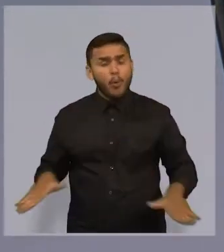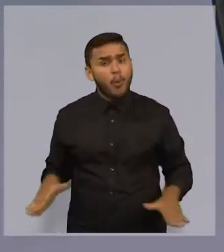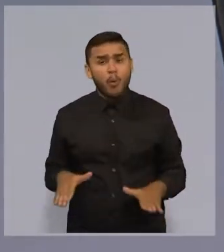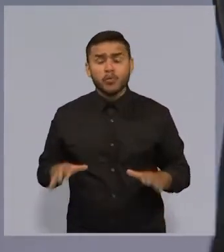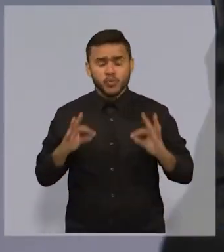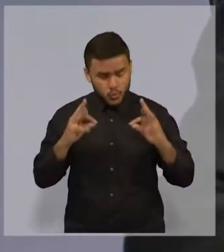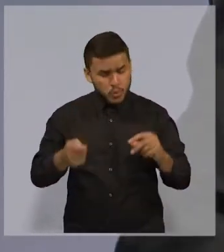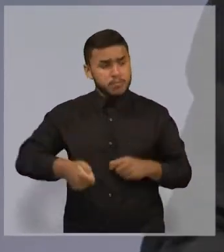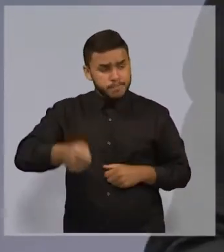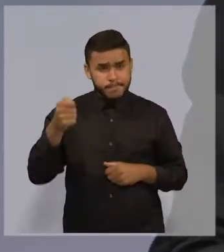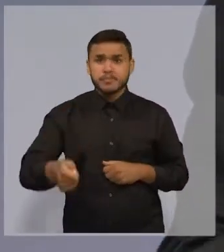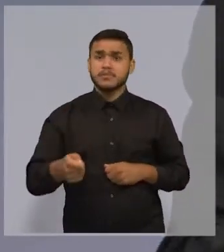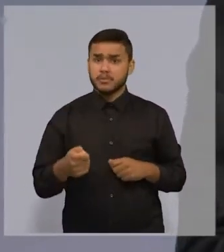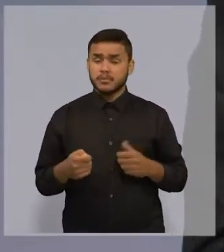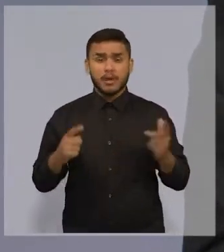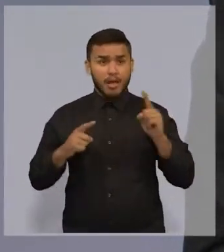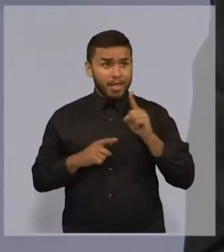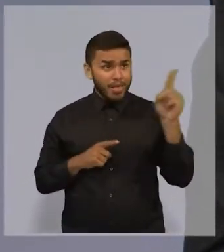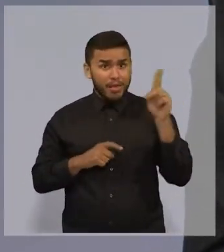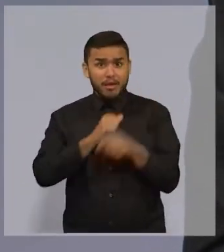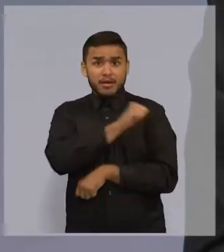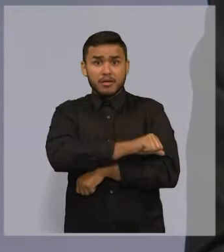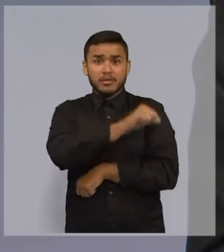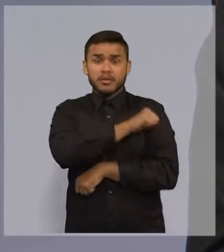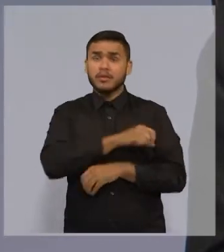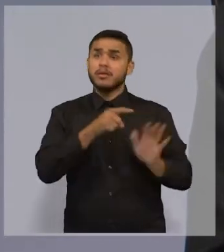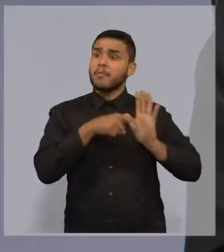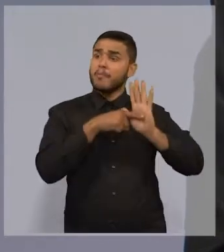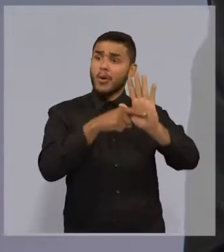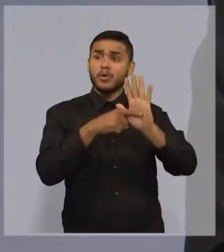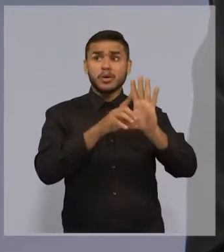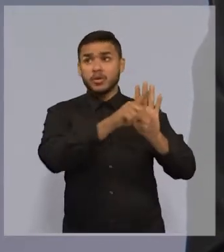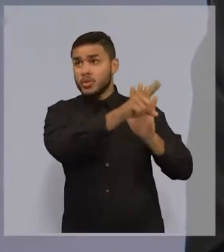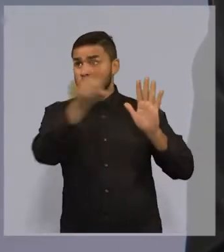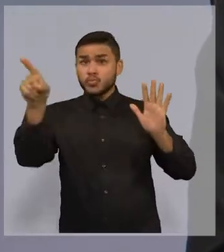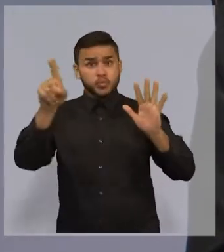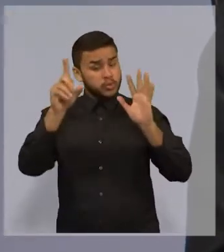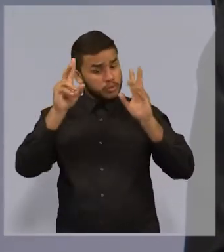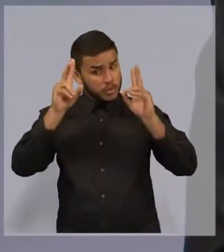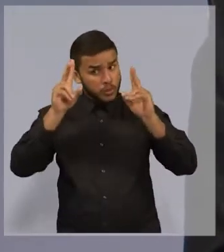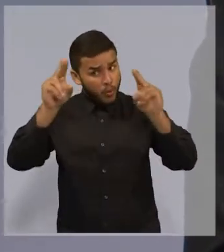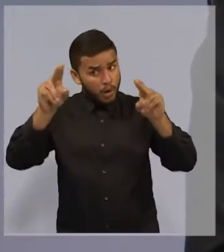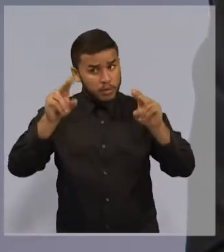que ser punido isso em todo canto, todas as assembleias. Esse fato lá do Rio de Janeiro deve